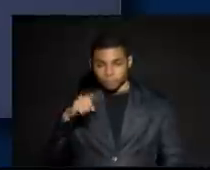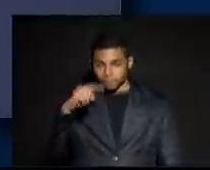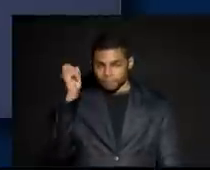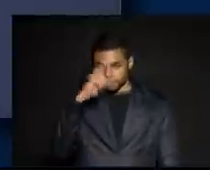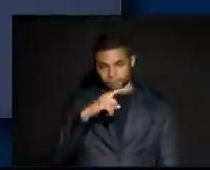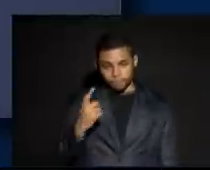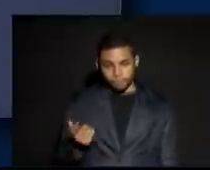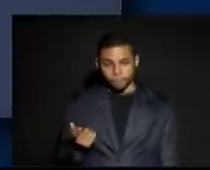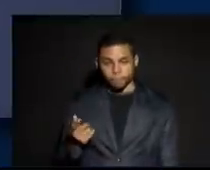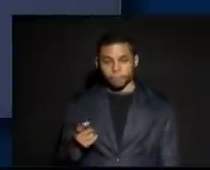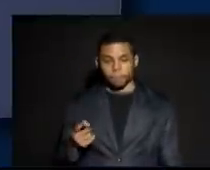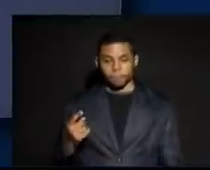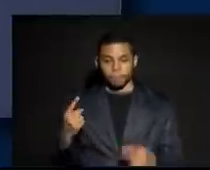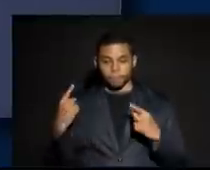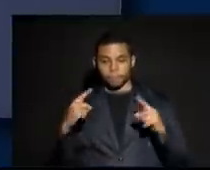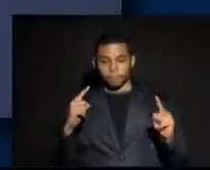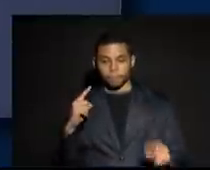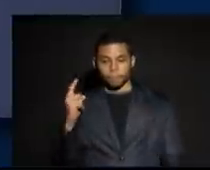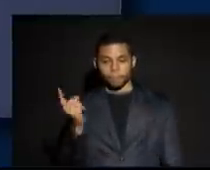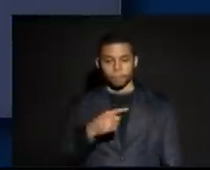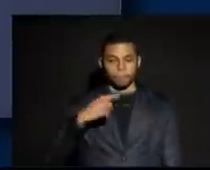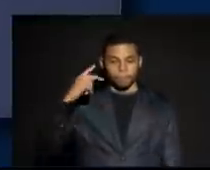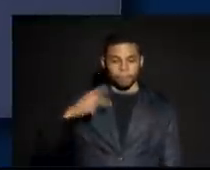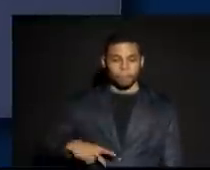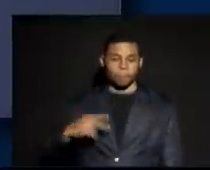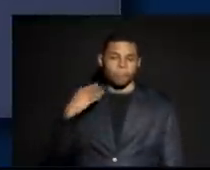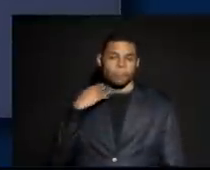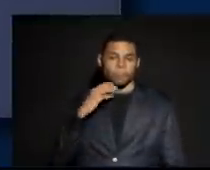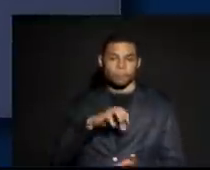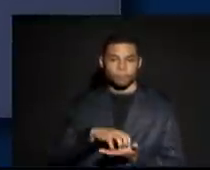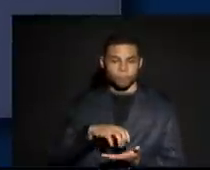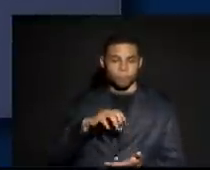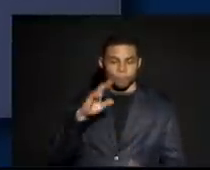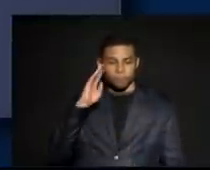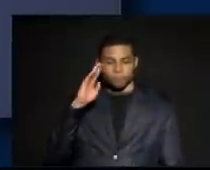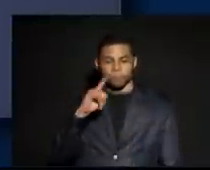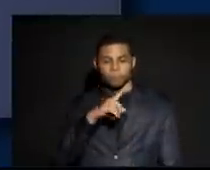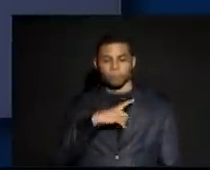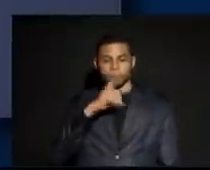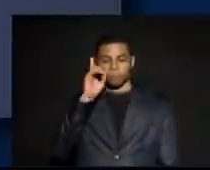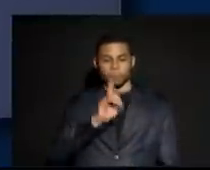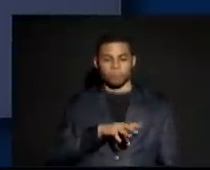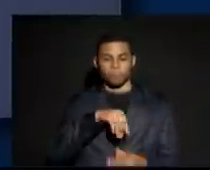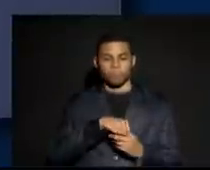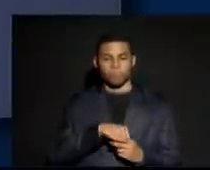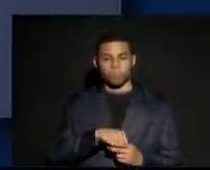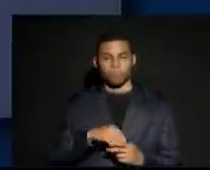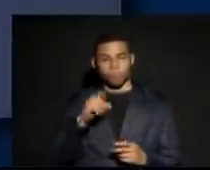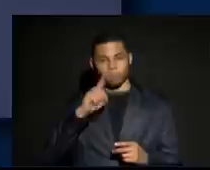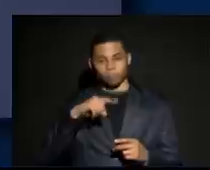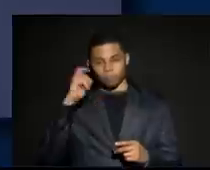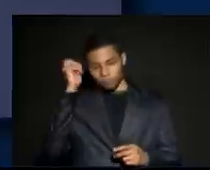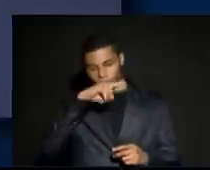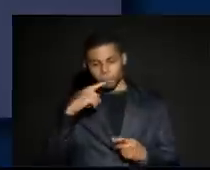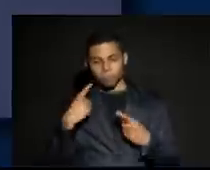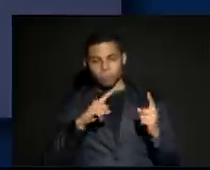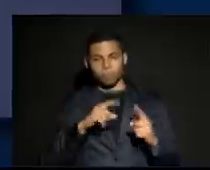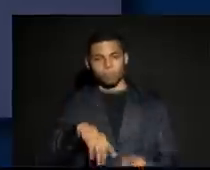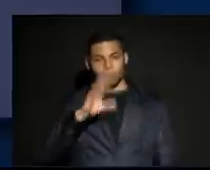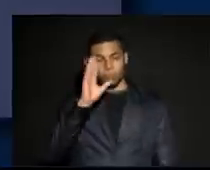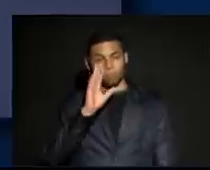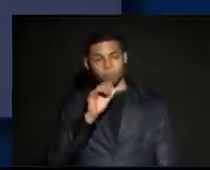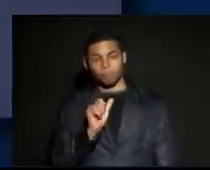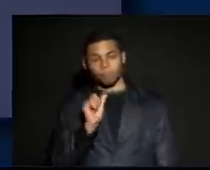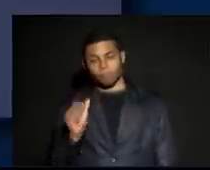desafio para o presidente do Banco Central toda sua Diretoria Lá é Um Desafio ainda maior